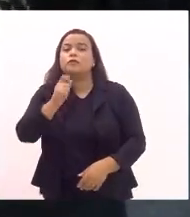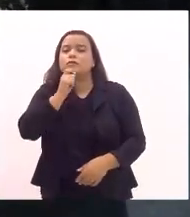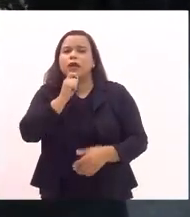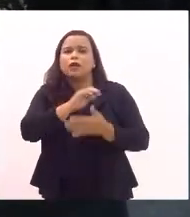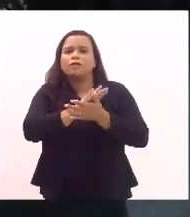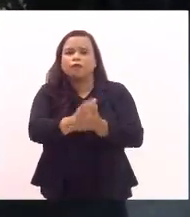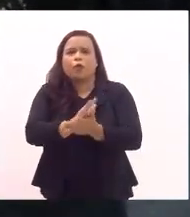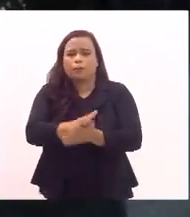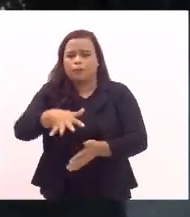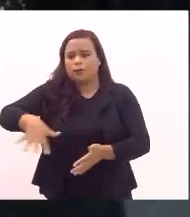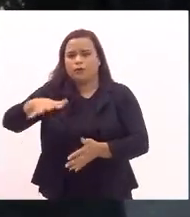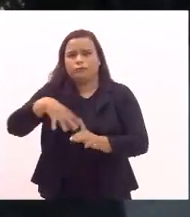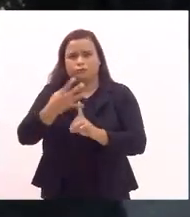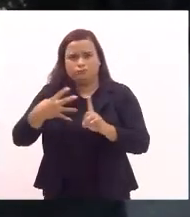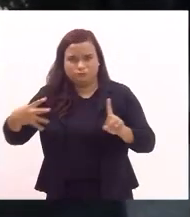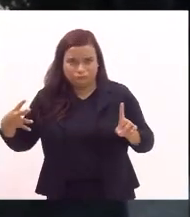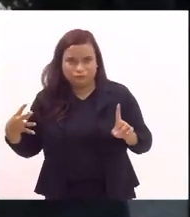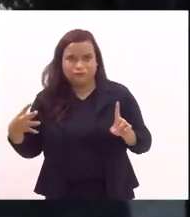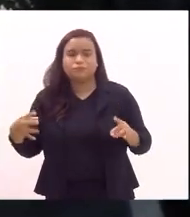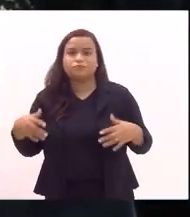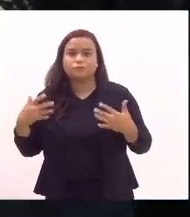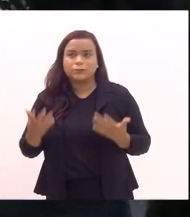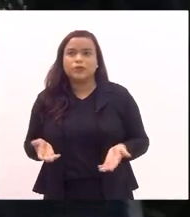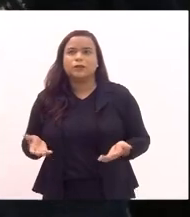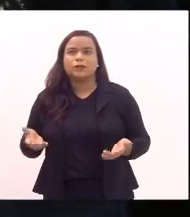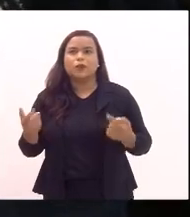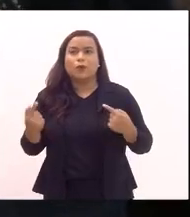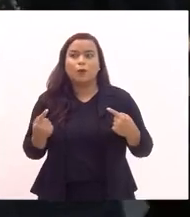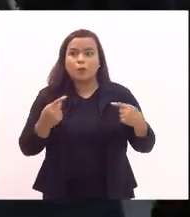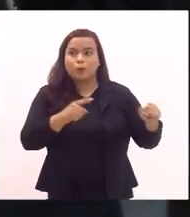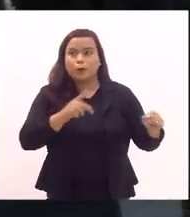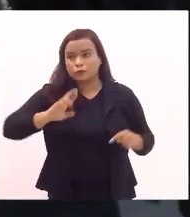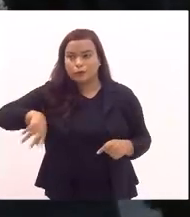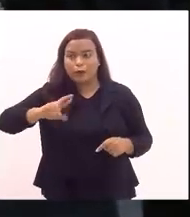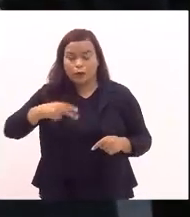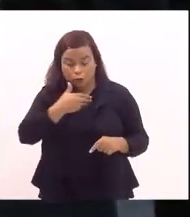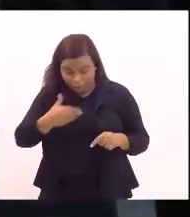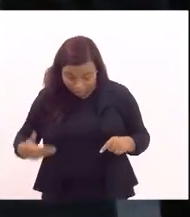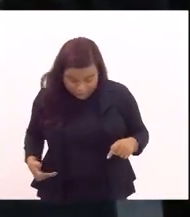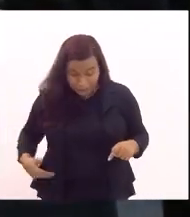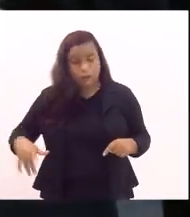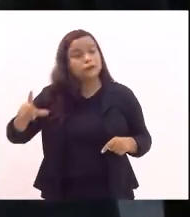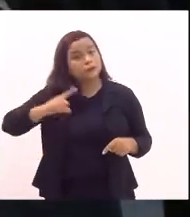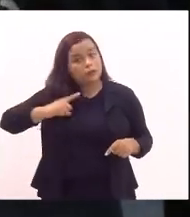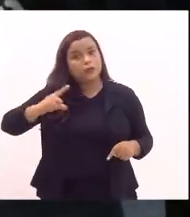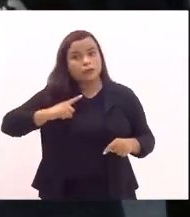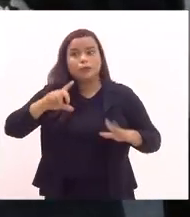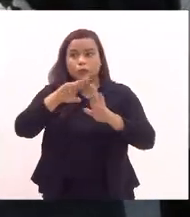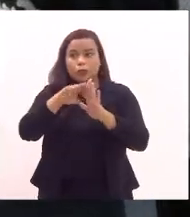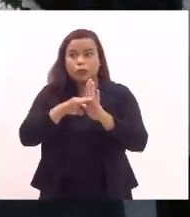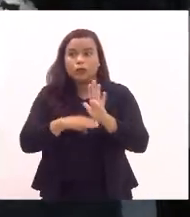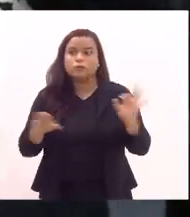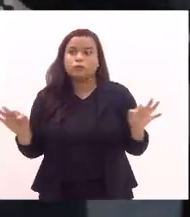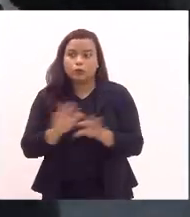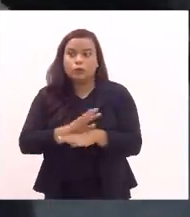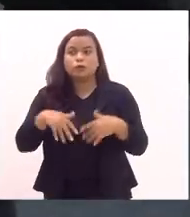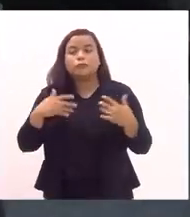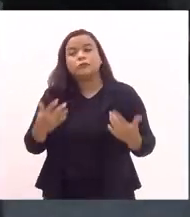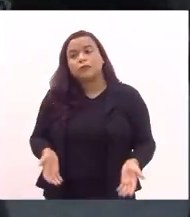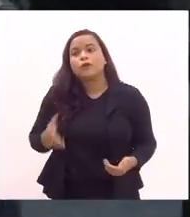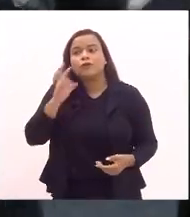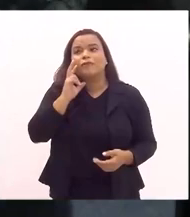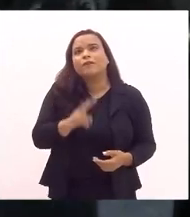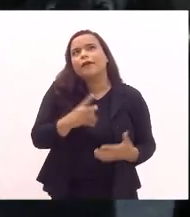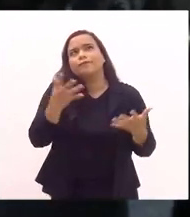não é a oposição o governo tem esse programa então eu não vejo